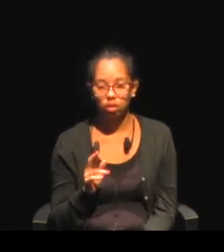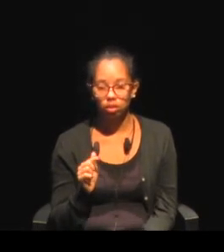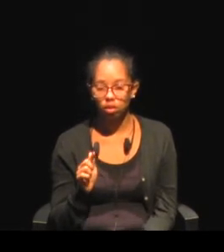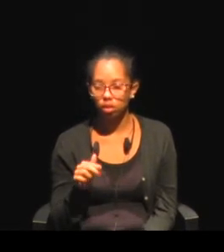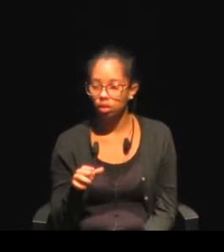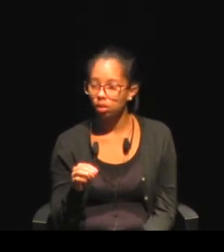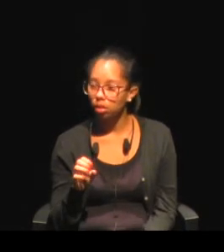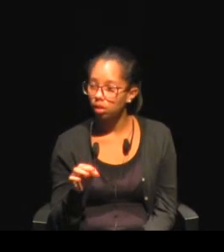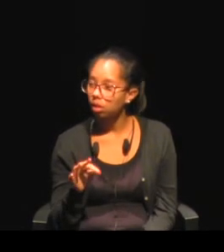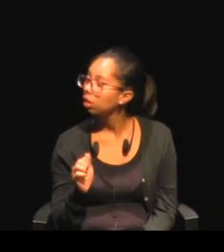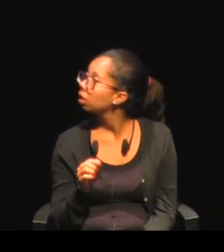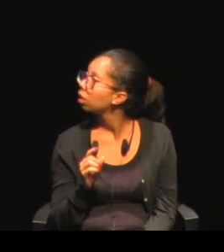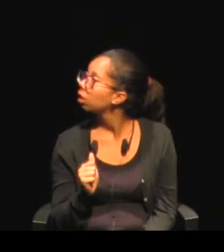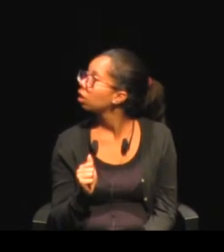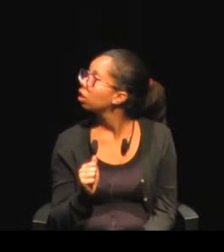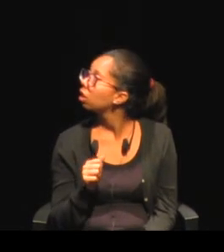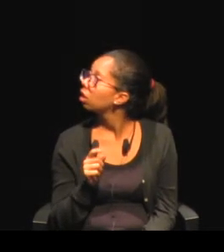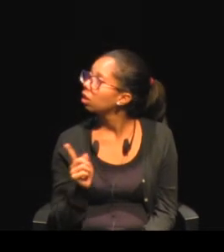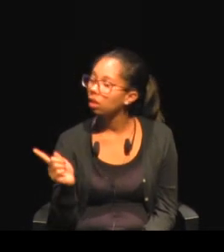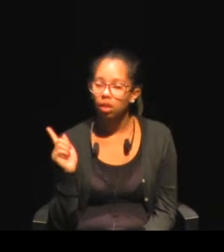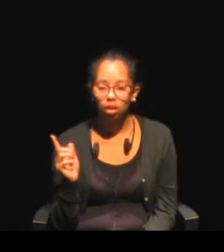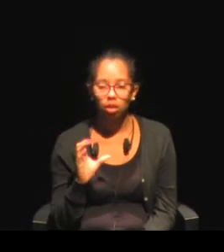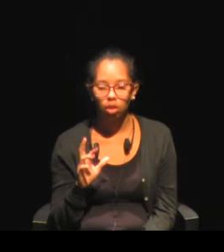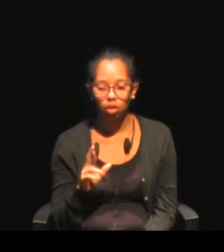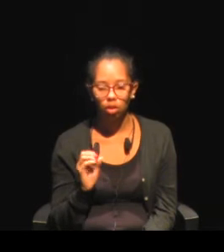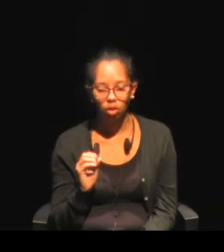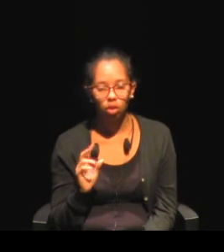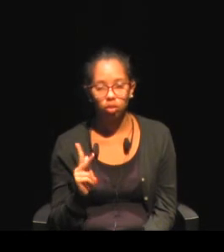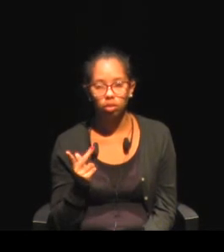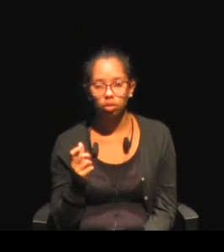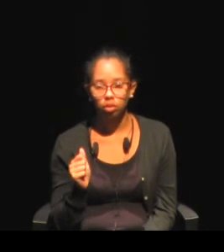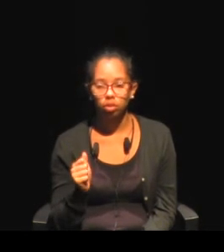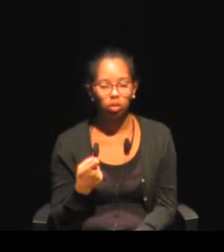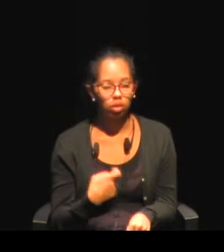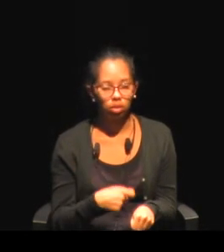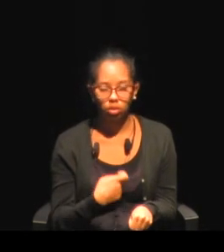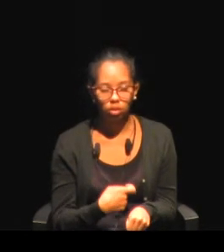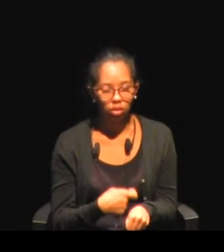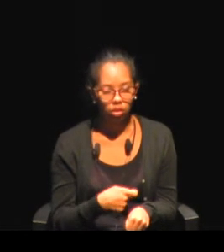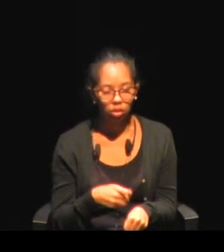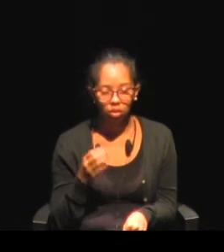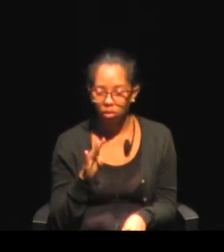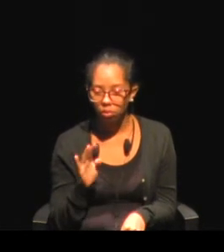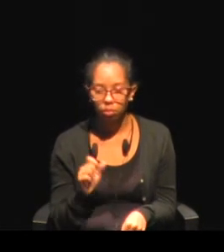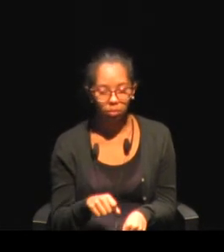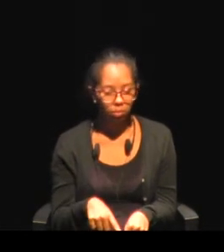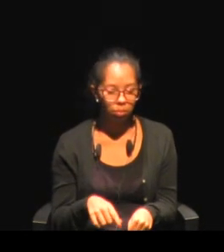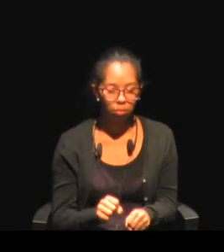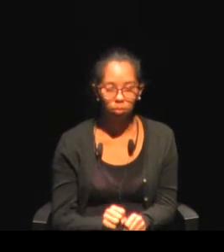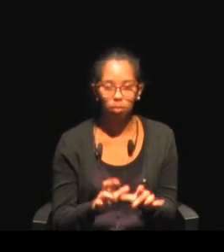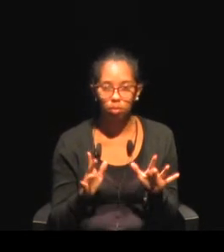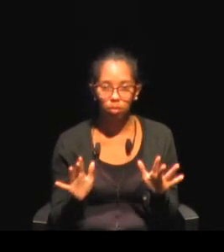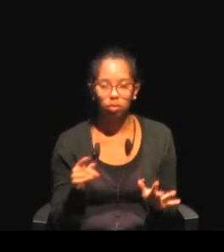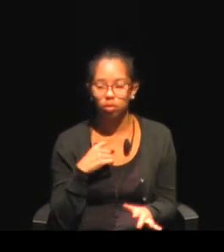rocha sã, que eles chamam, duríssima, e não daria para usar dinamite aqui, porque ia abalar esse trabalho. Isso foi um incômodo